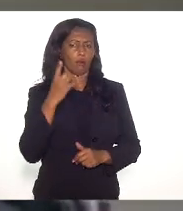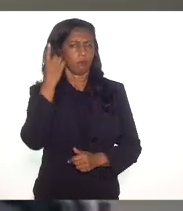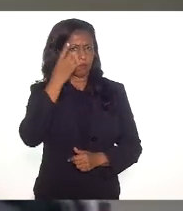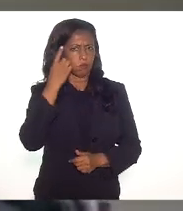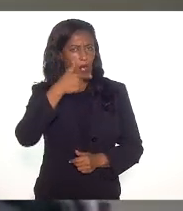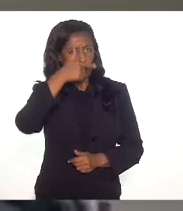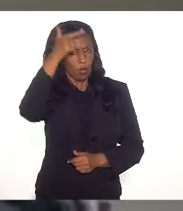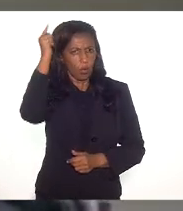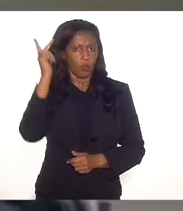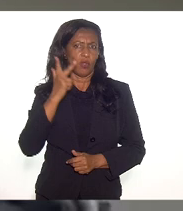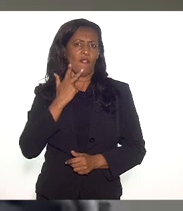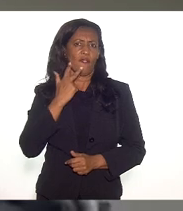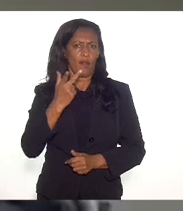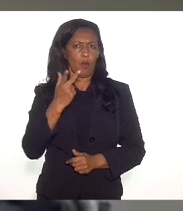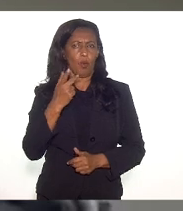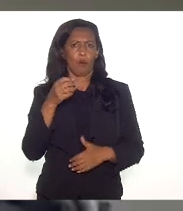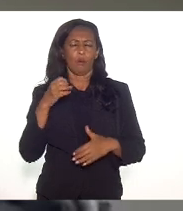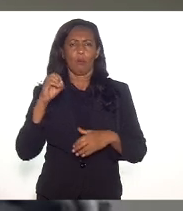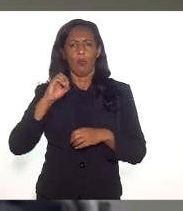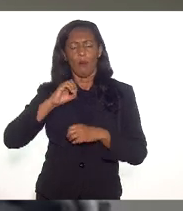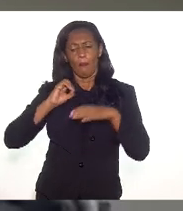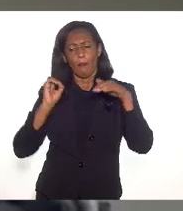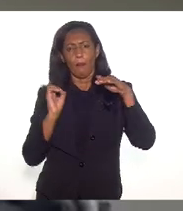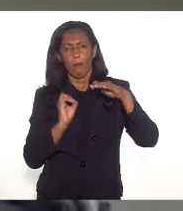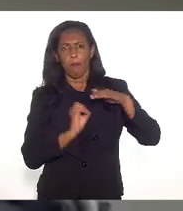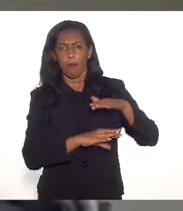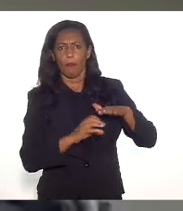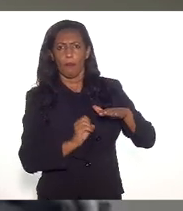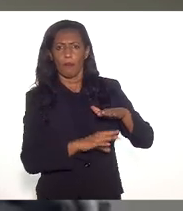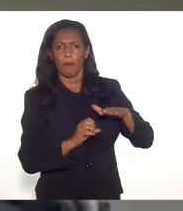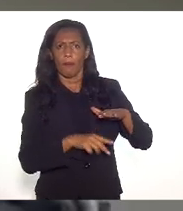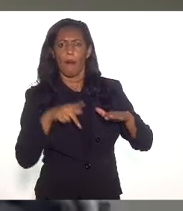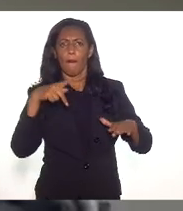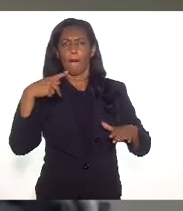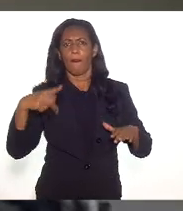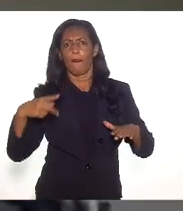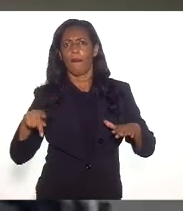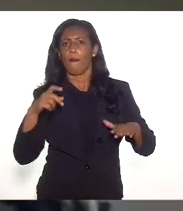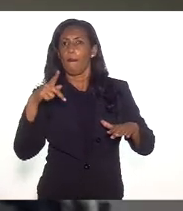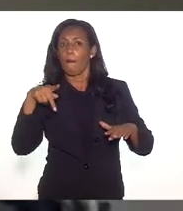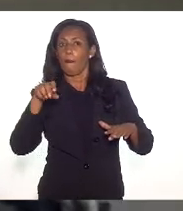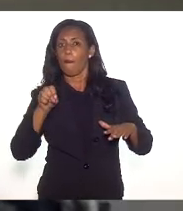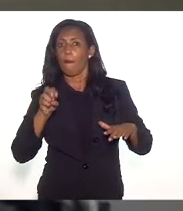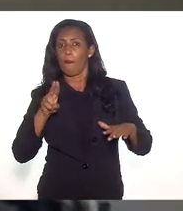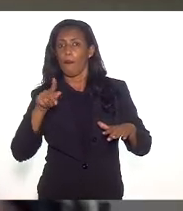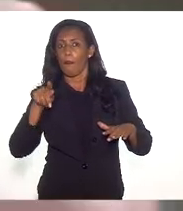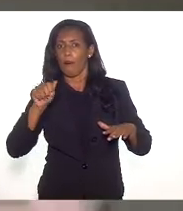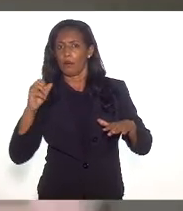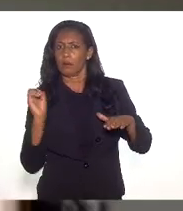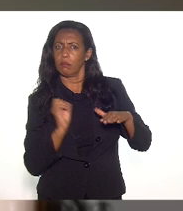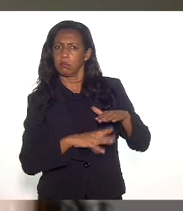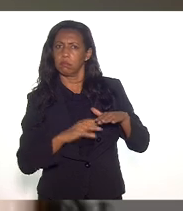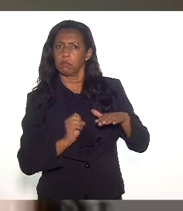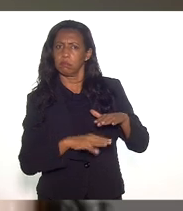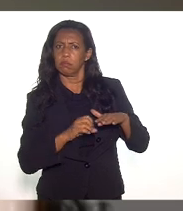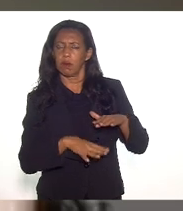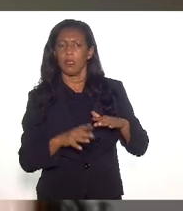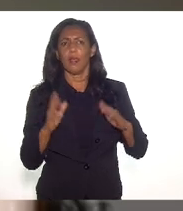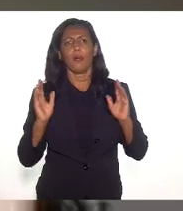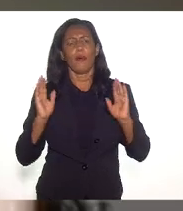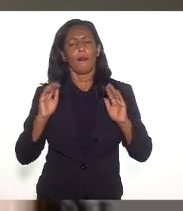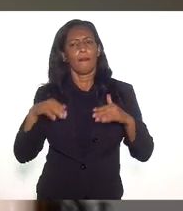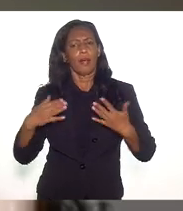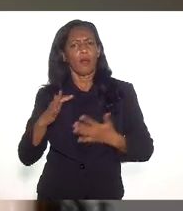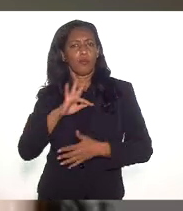aqui, né, uma poupança para que nós possamos fazer face a essas instabilidades,